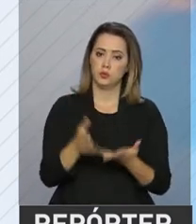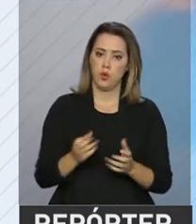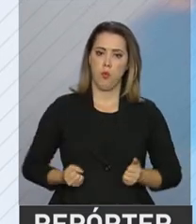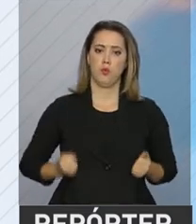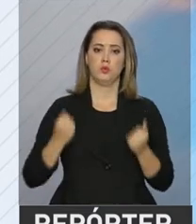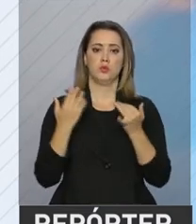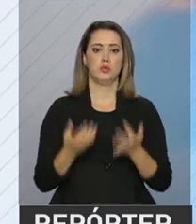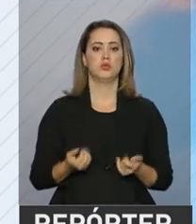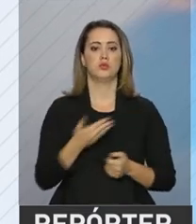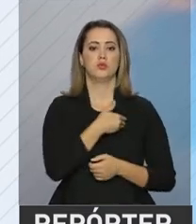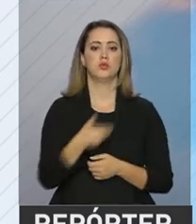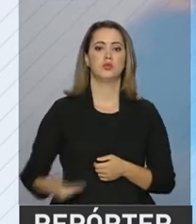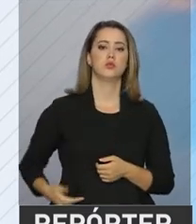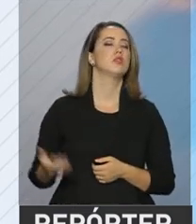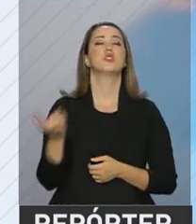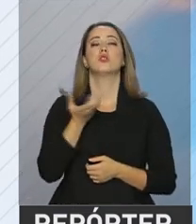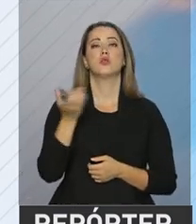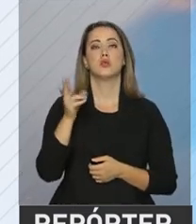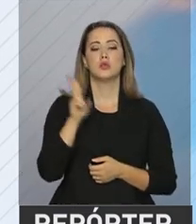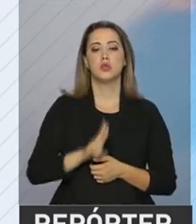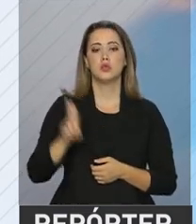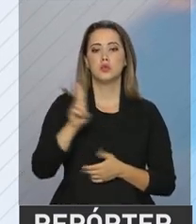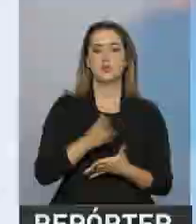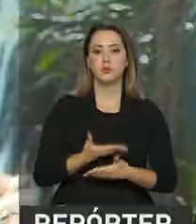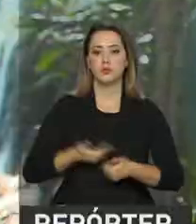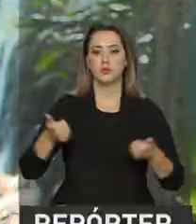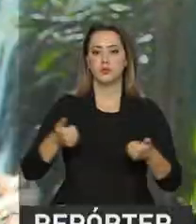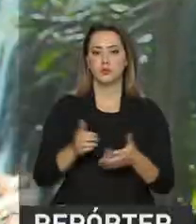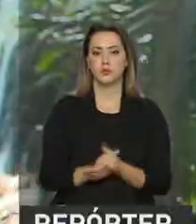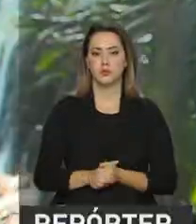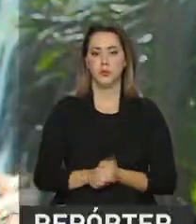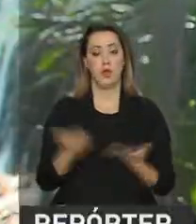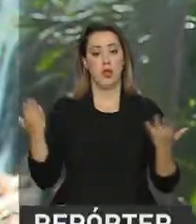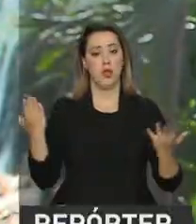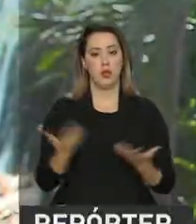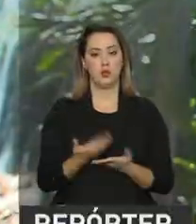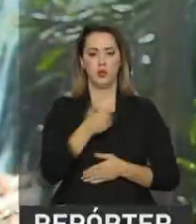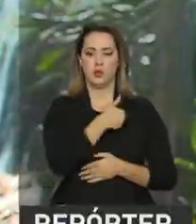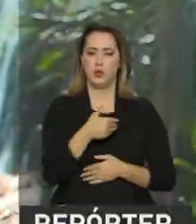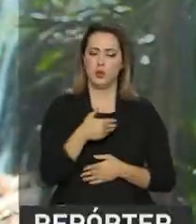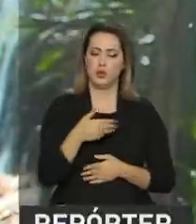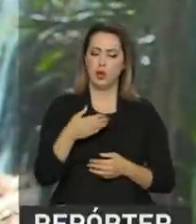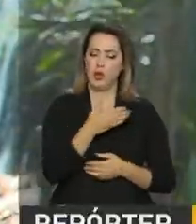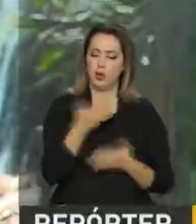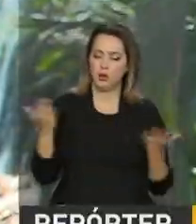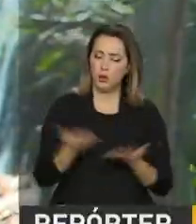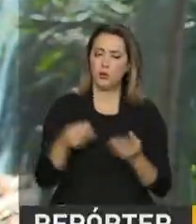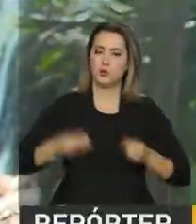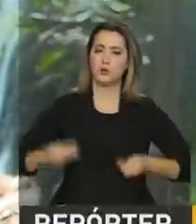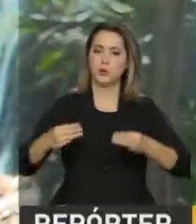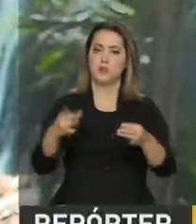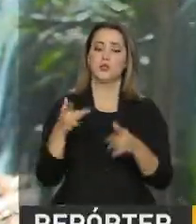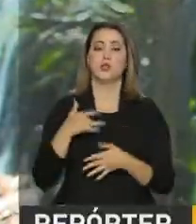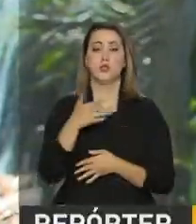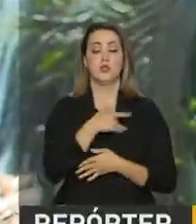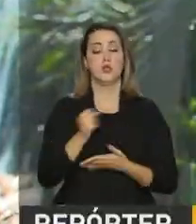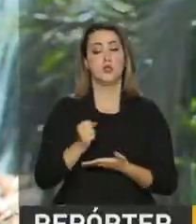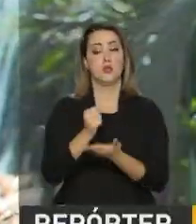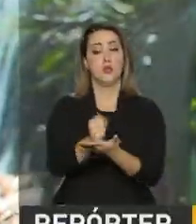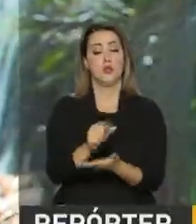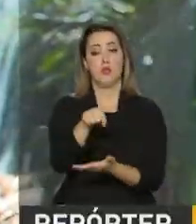gasto que o governo quer usar de forma mais eficiente ea partir de agora o ministério da saúde vai fornecer a estados e municípios